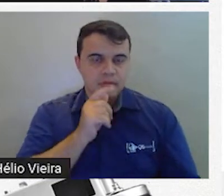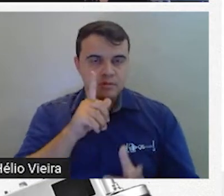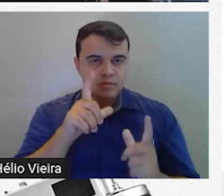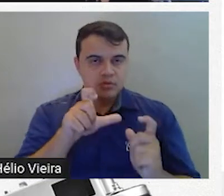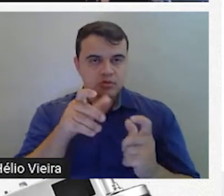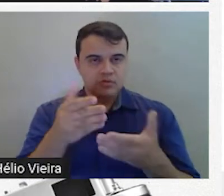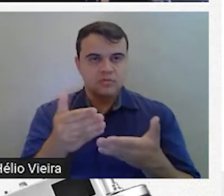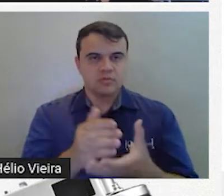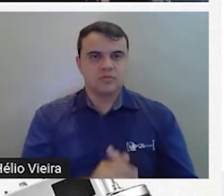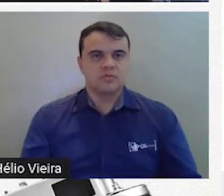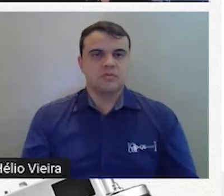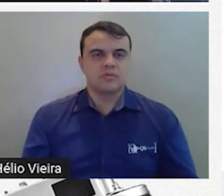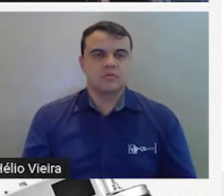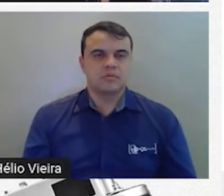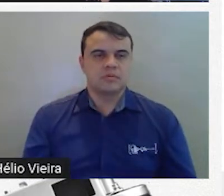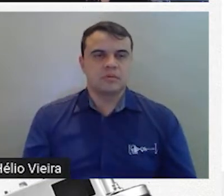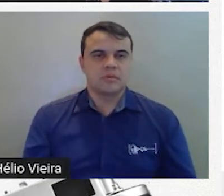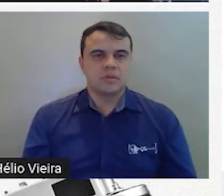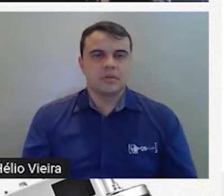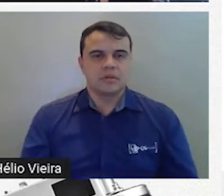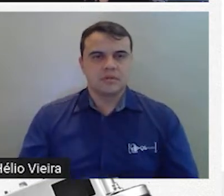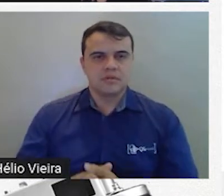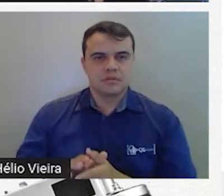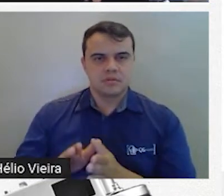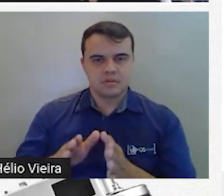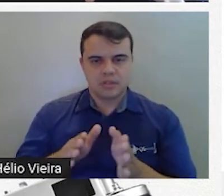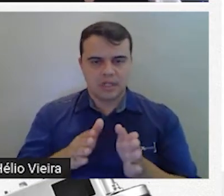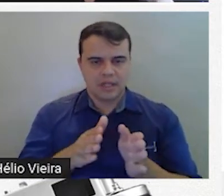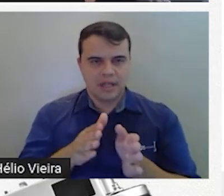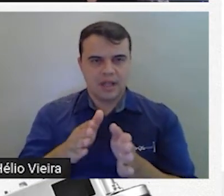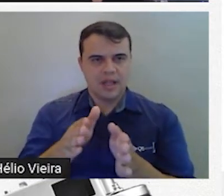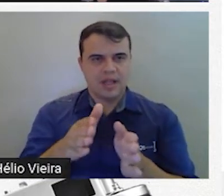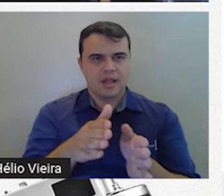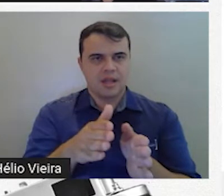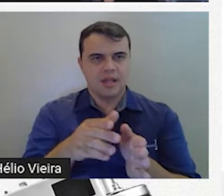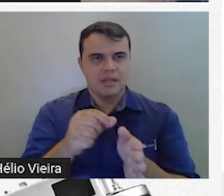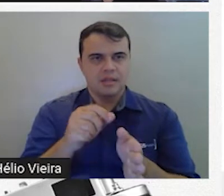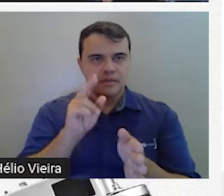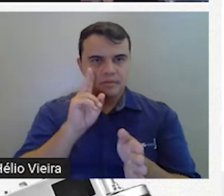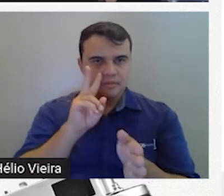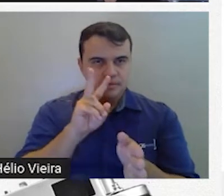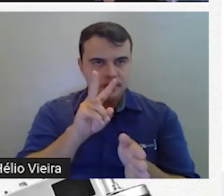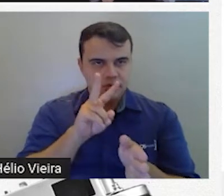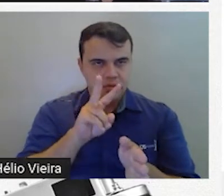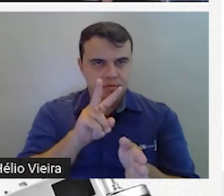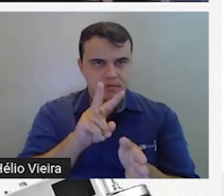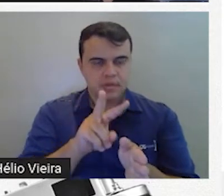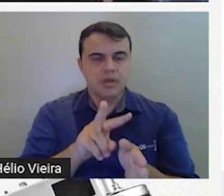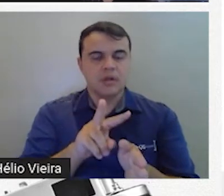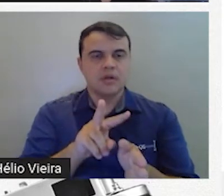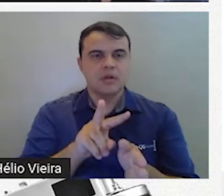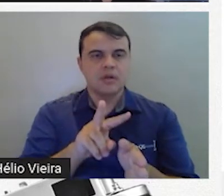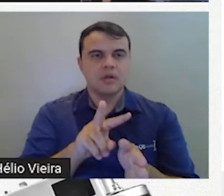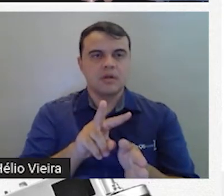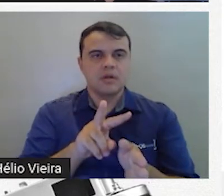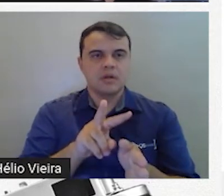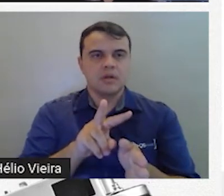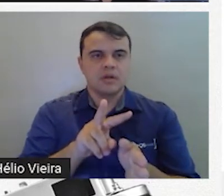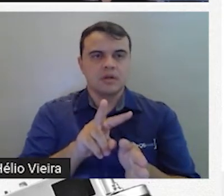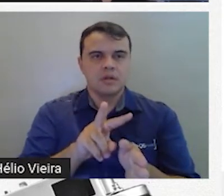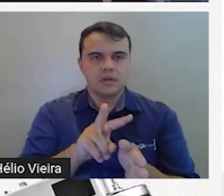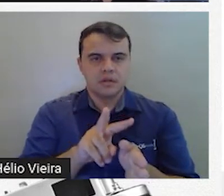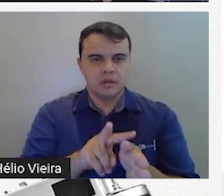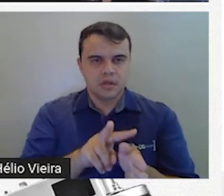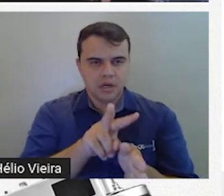fotografia, a estrada, ela, por exemplo, ela joga o nosso olhar para essa árvore